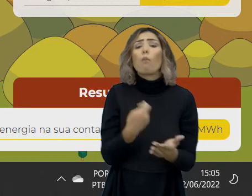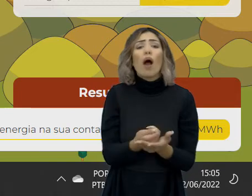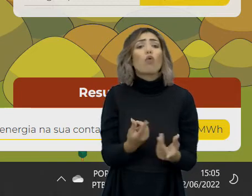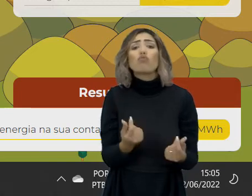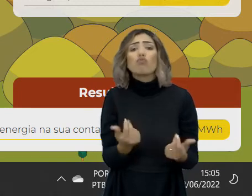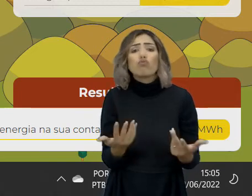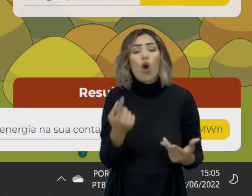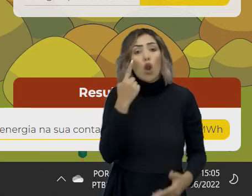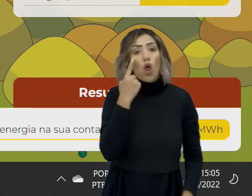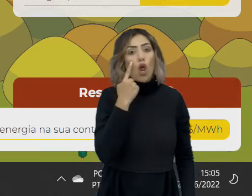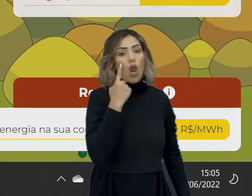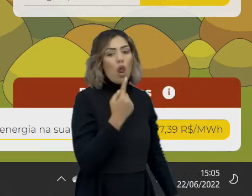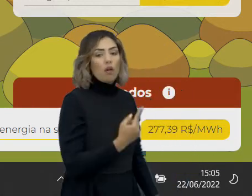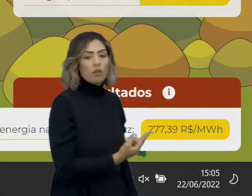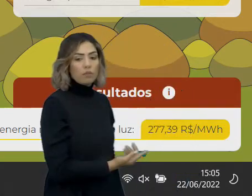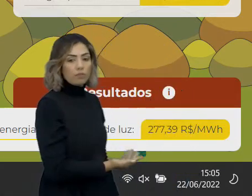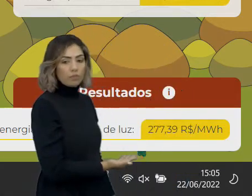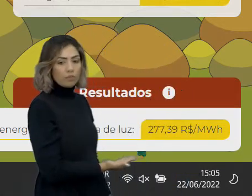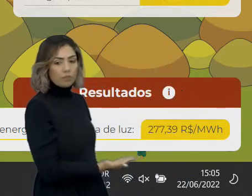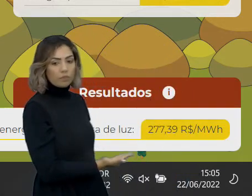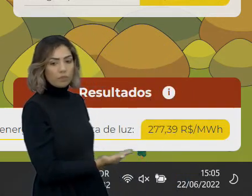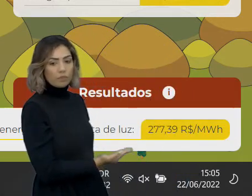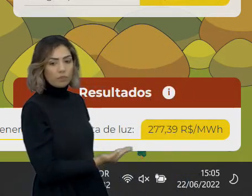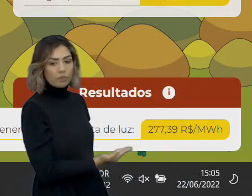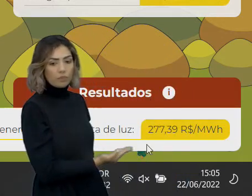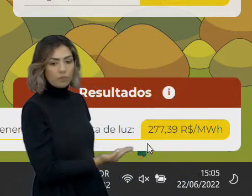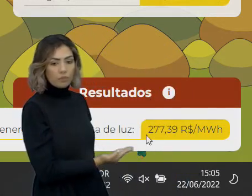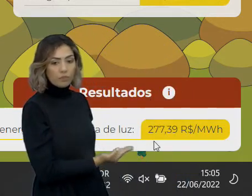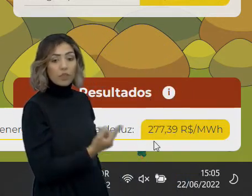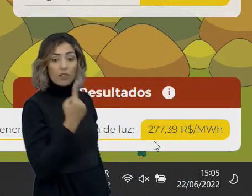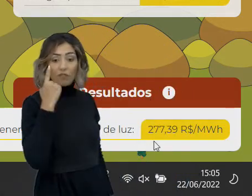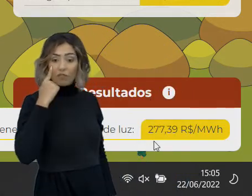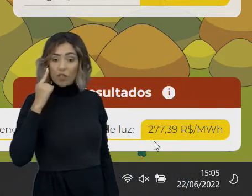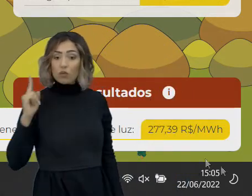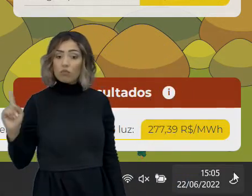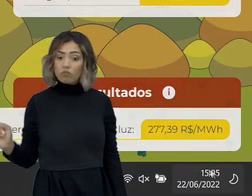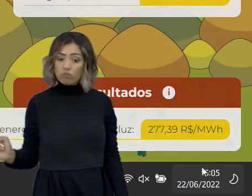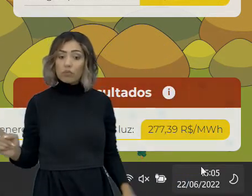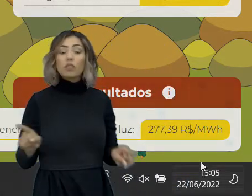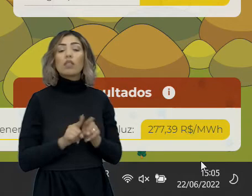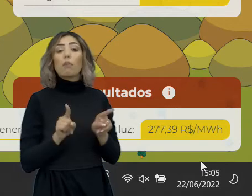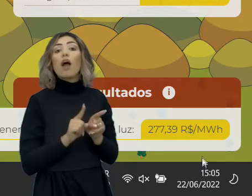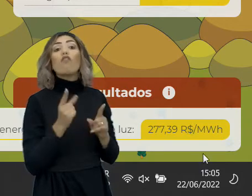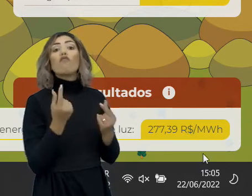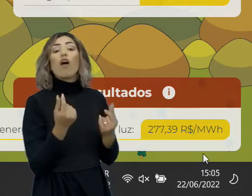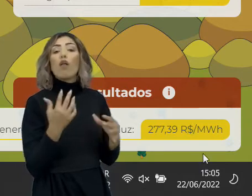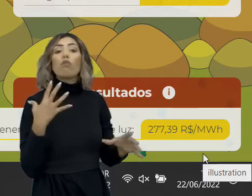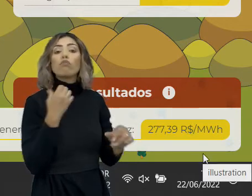seja, 1.387 bilhões, tem emissão de gás e financeiramente sai R$